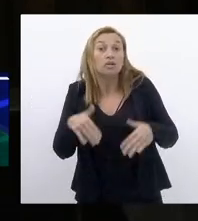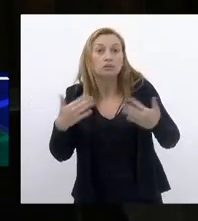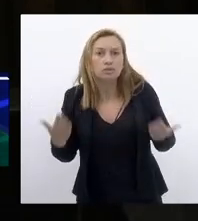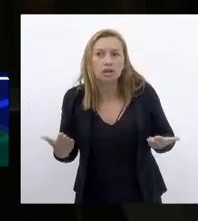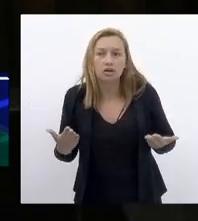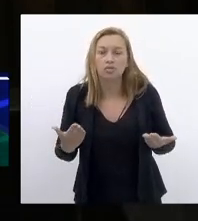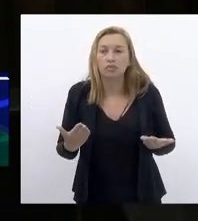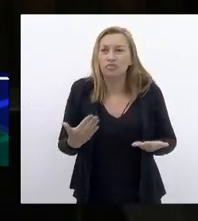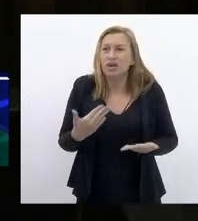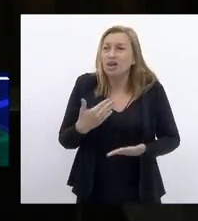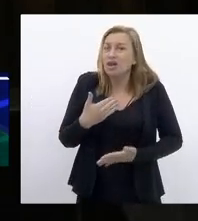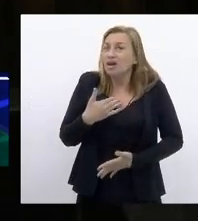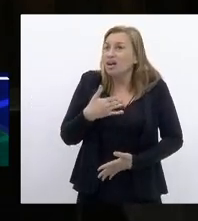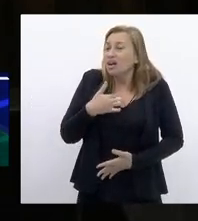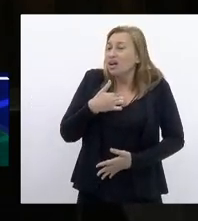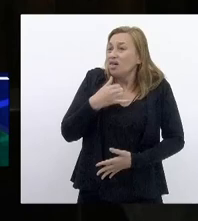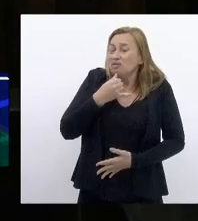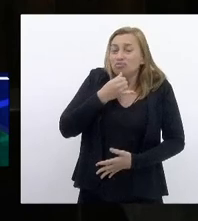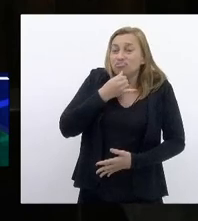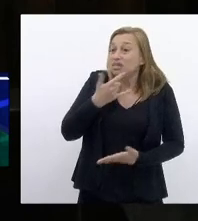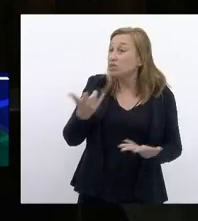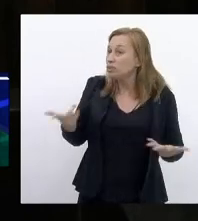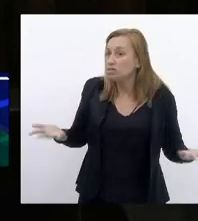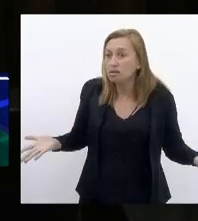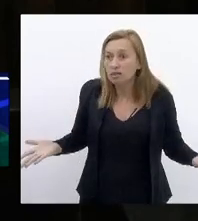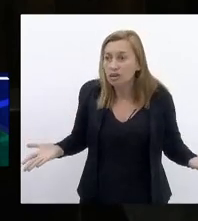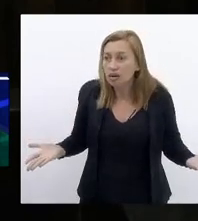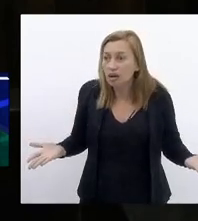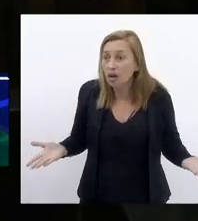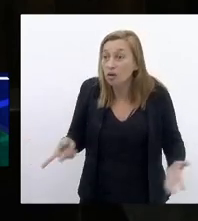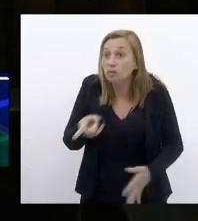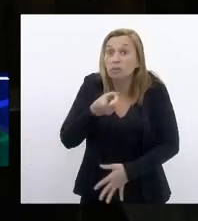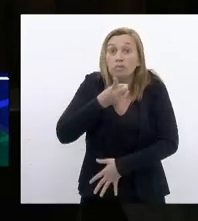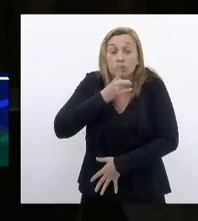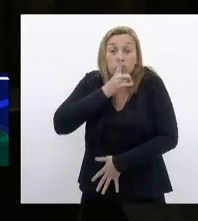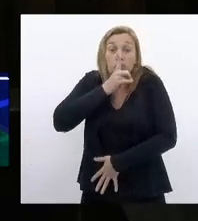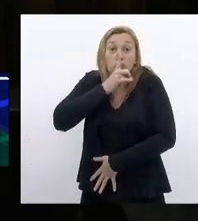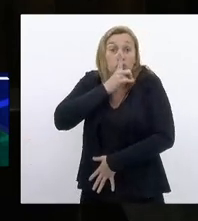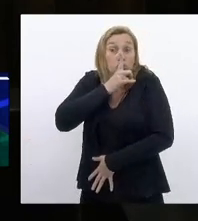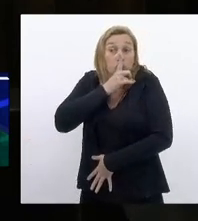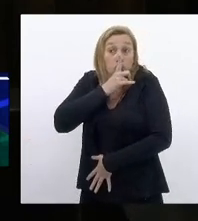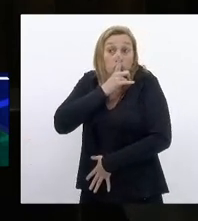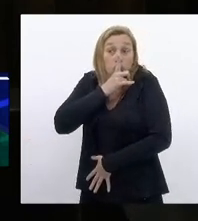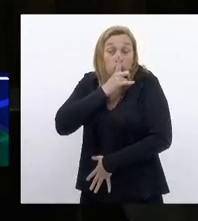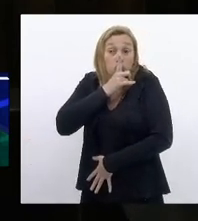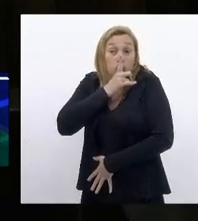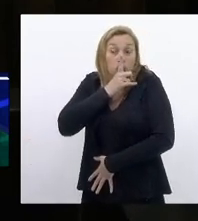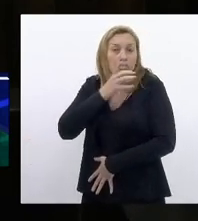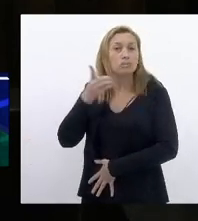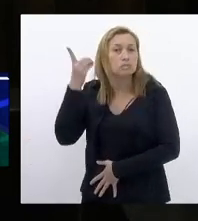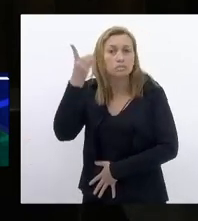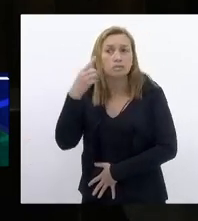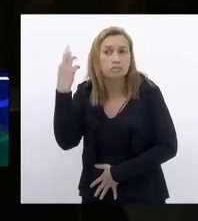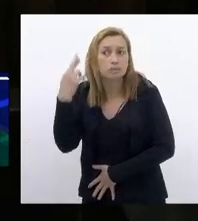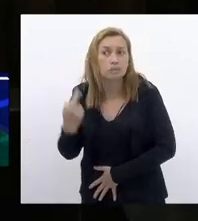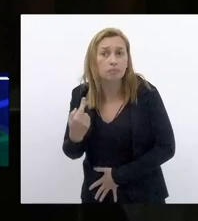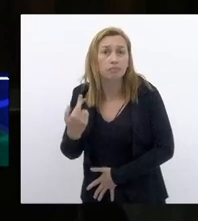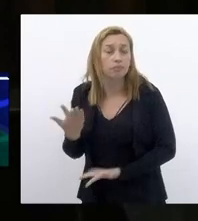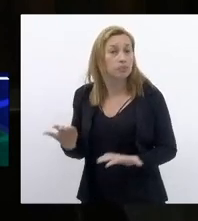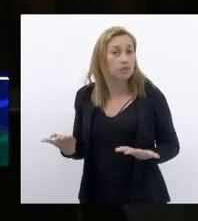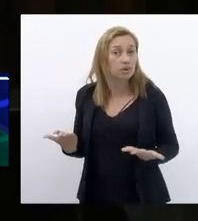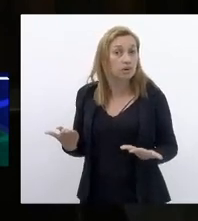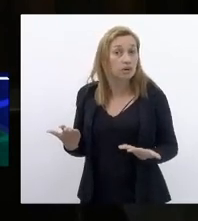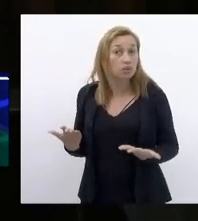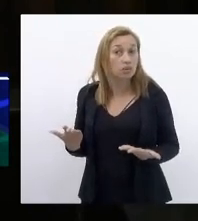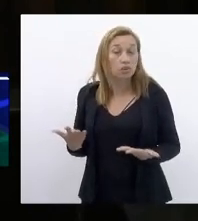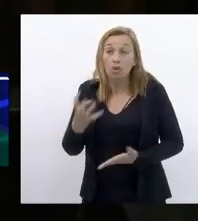me causa absoluta perplexidade o silêncio por parte da deputada Renata Souza